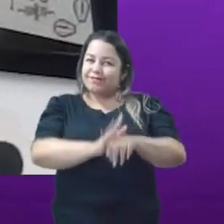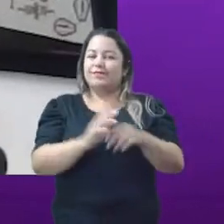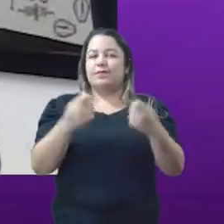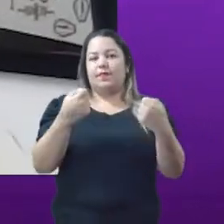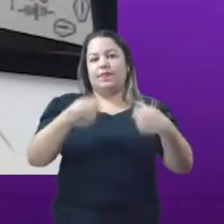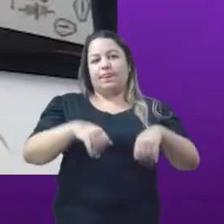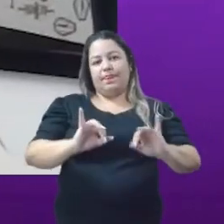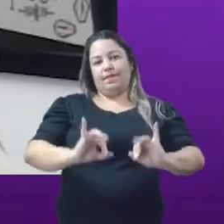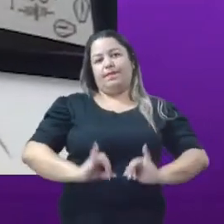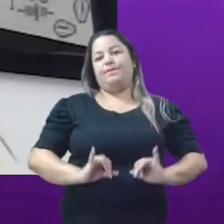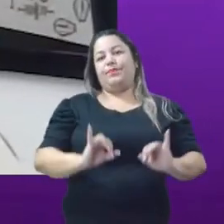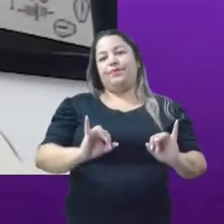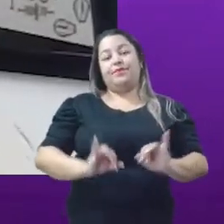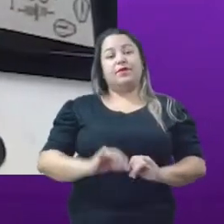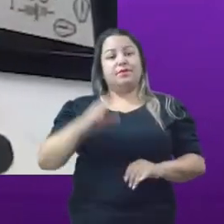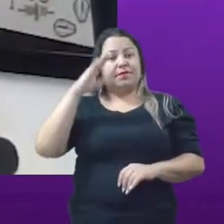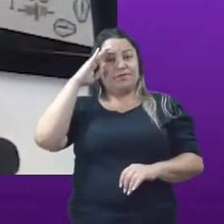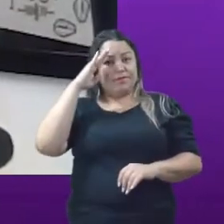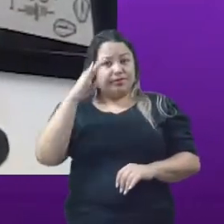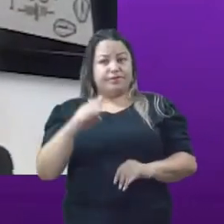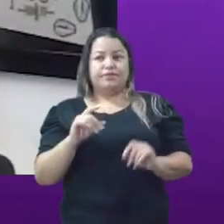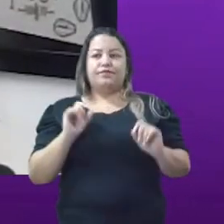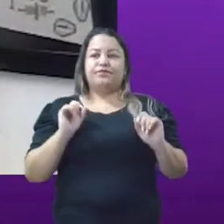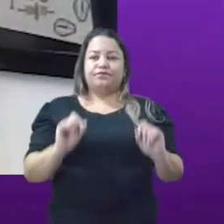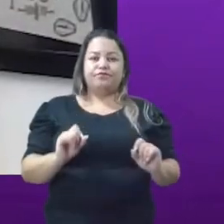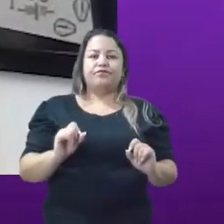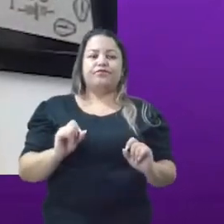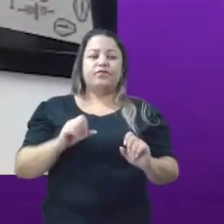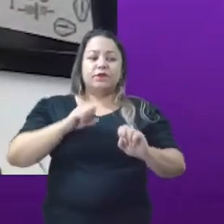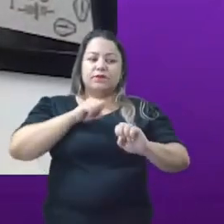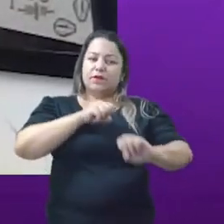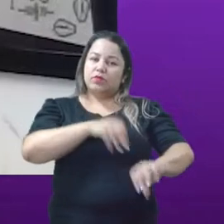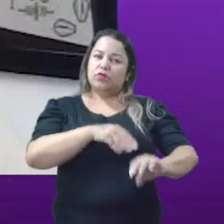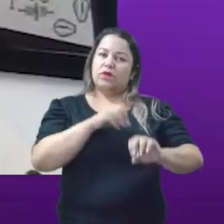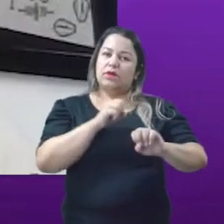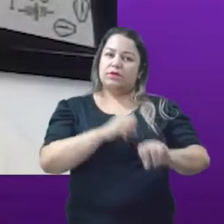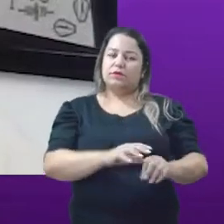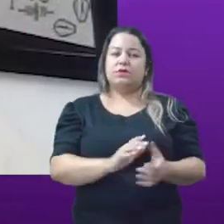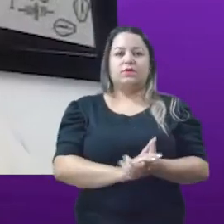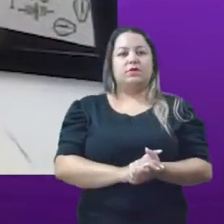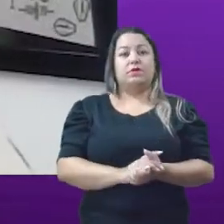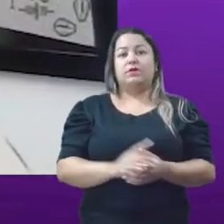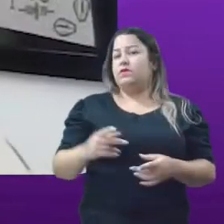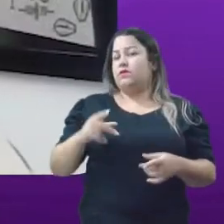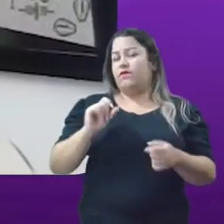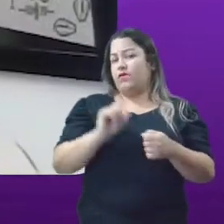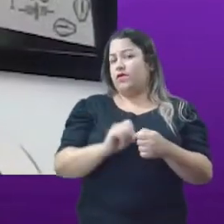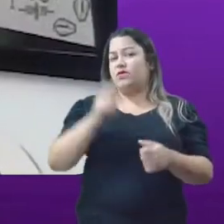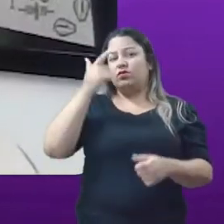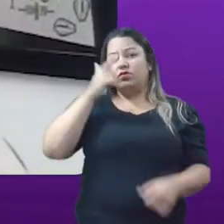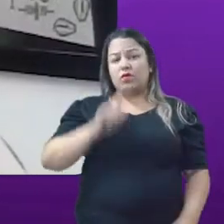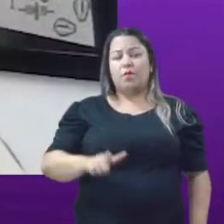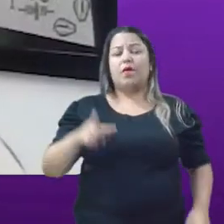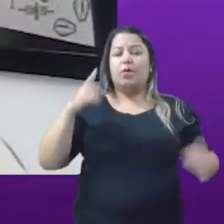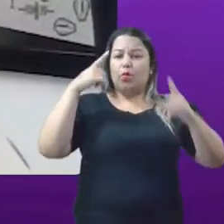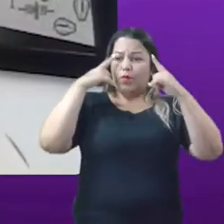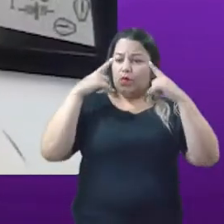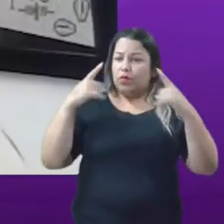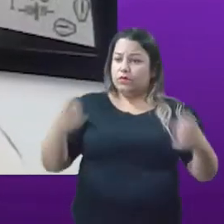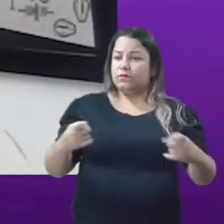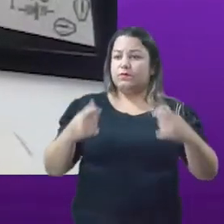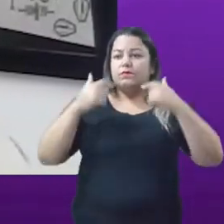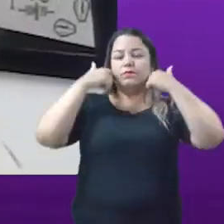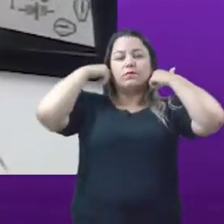sanções, principalmente uma sanção da educação, para eles não cometerem novamente a violência de